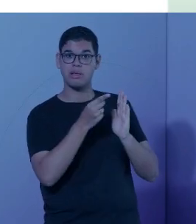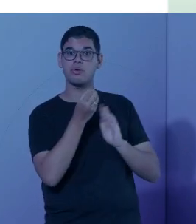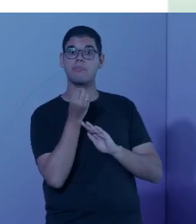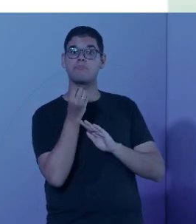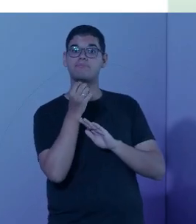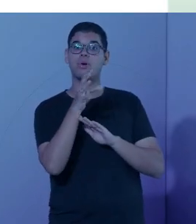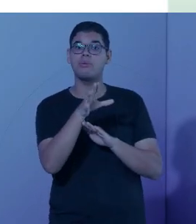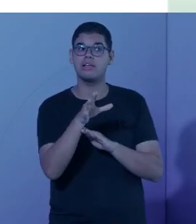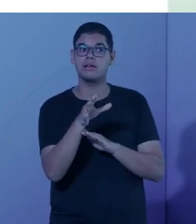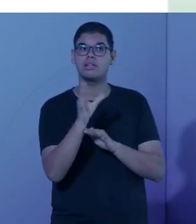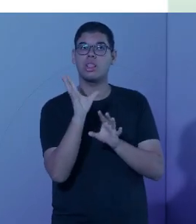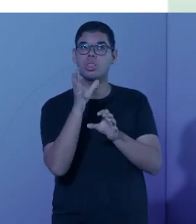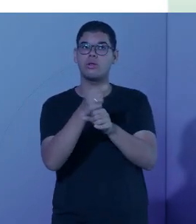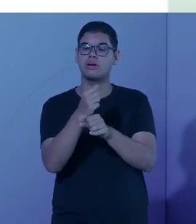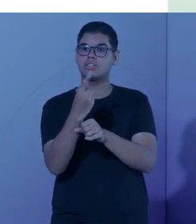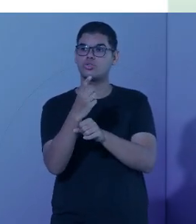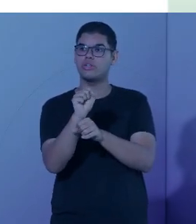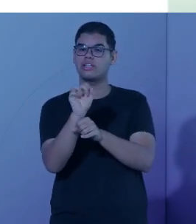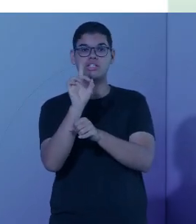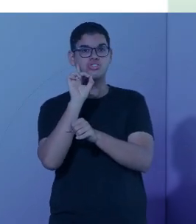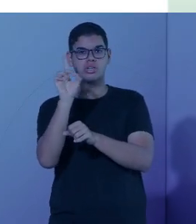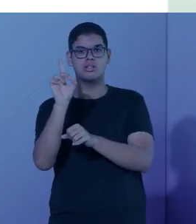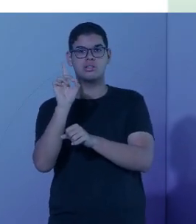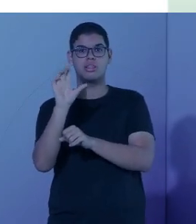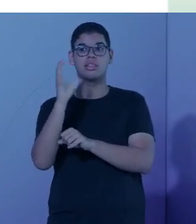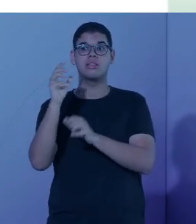para o medicamento chegar no paciente? Né?